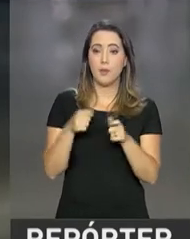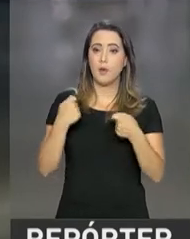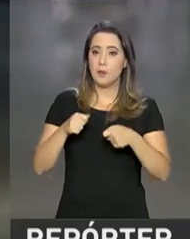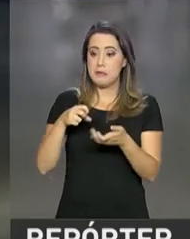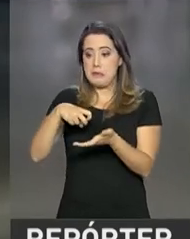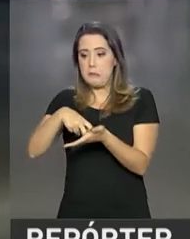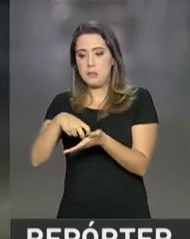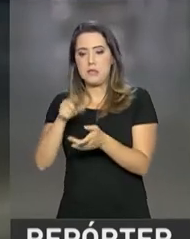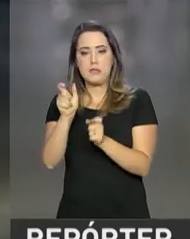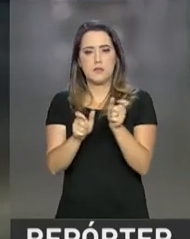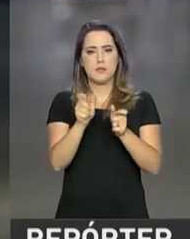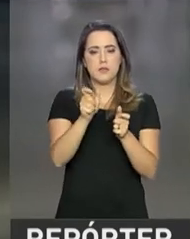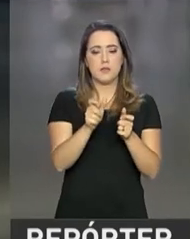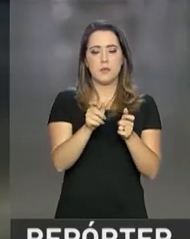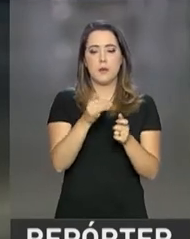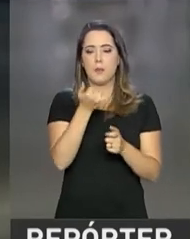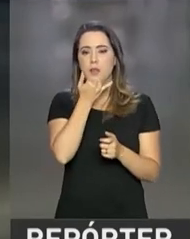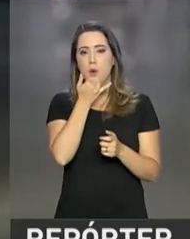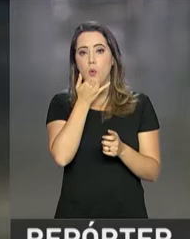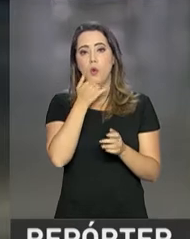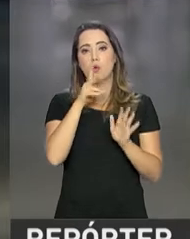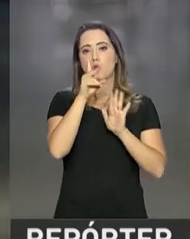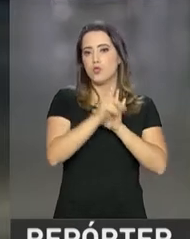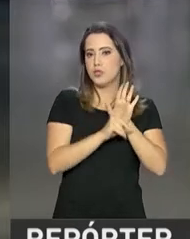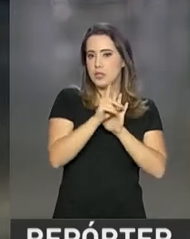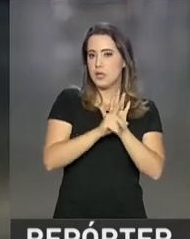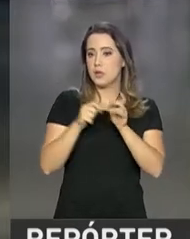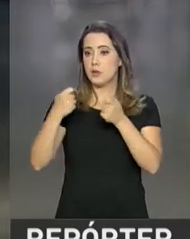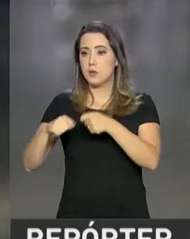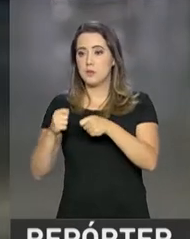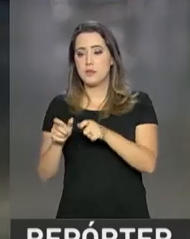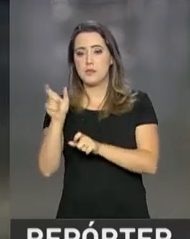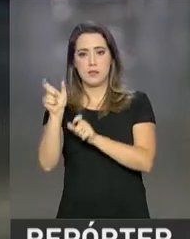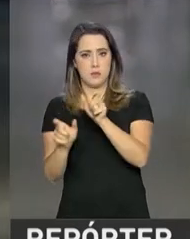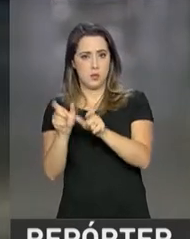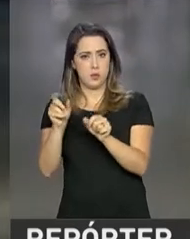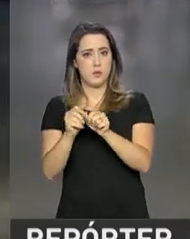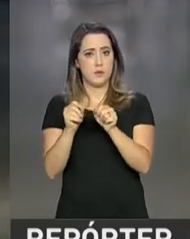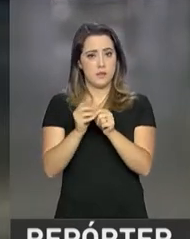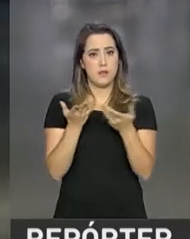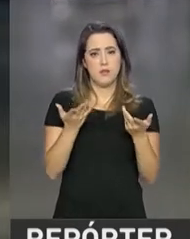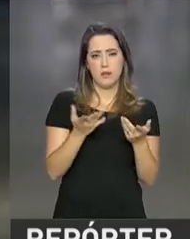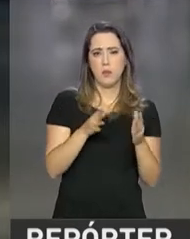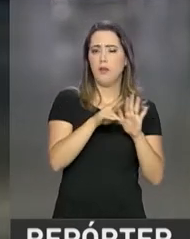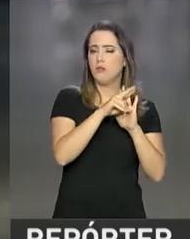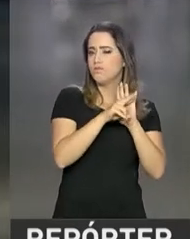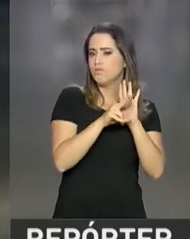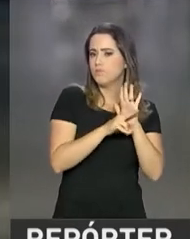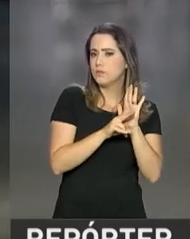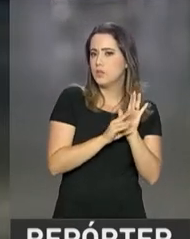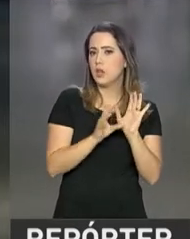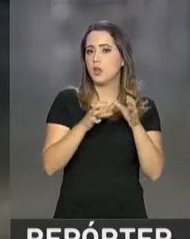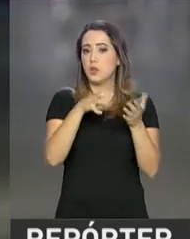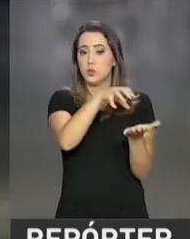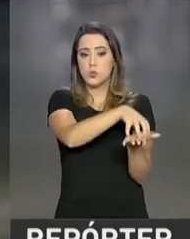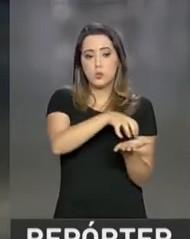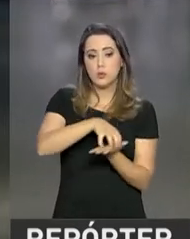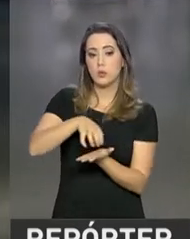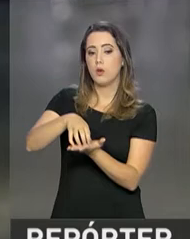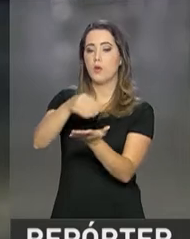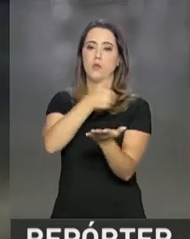das regras que valem para serviços prestados por órgãos públicos da administração pública direta e indireta